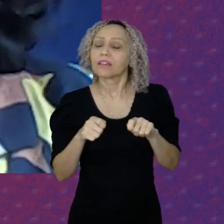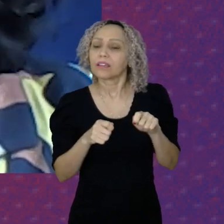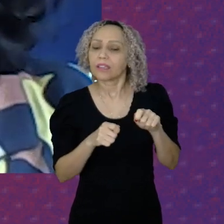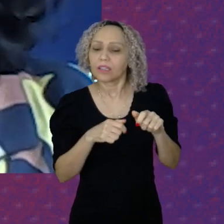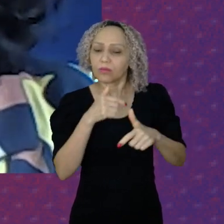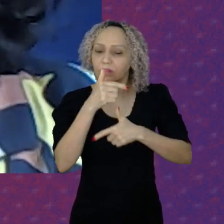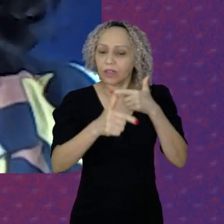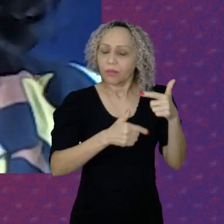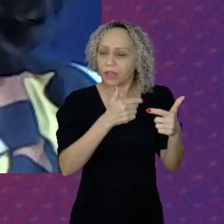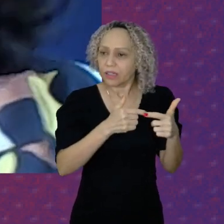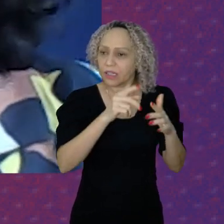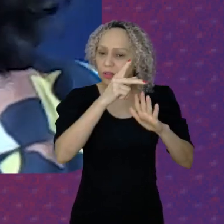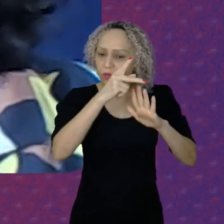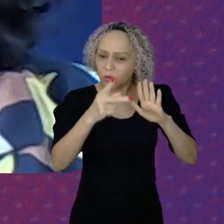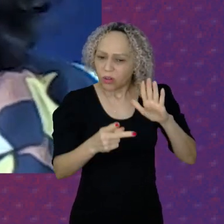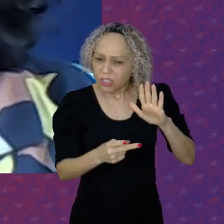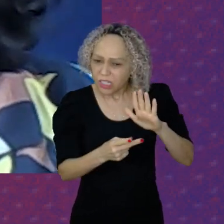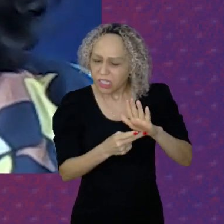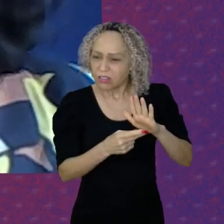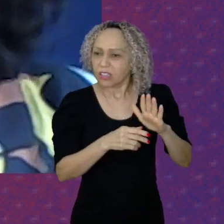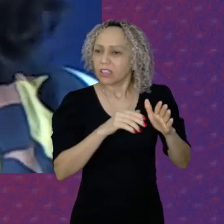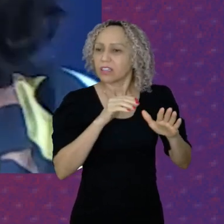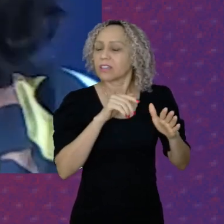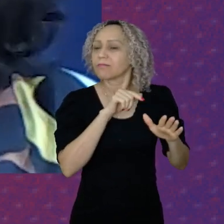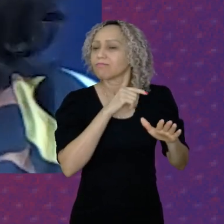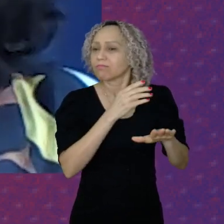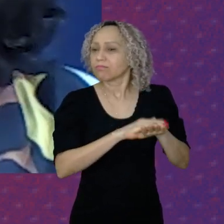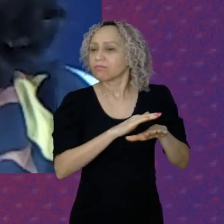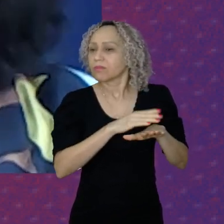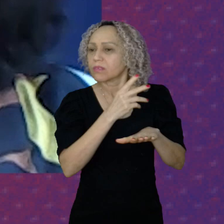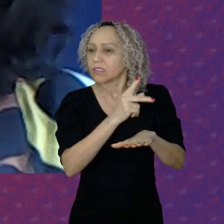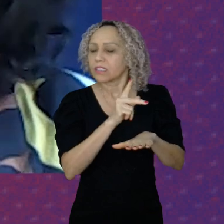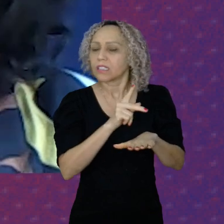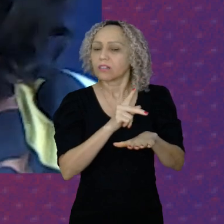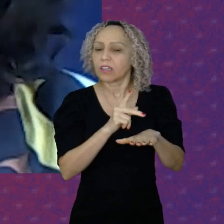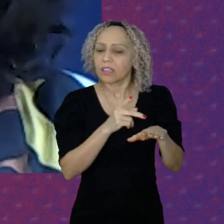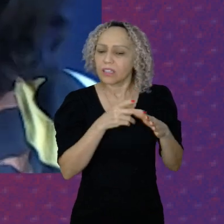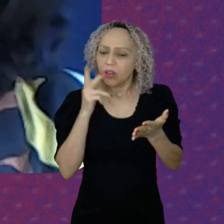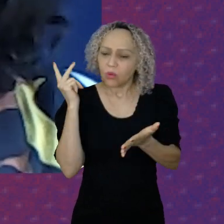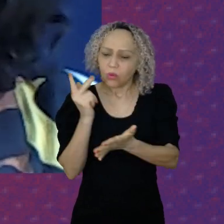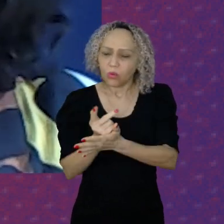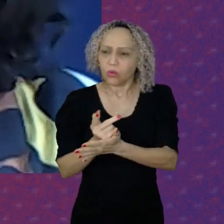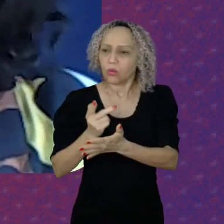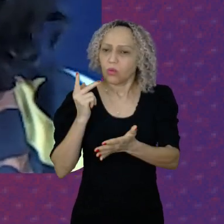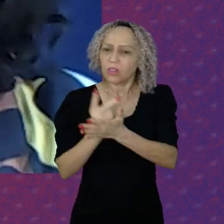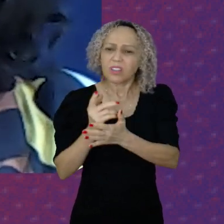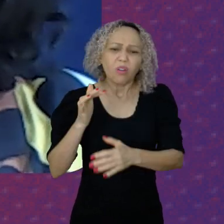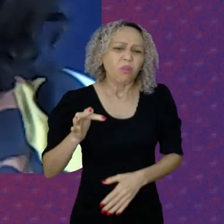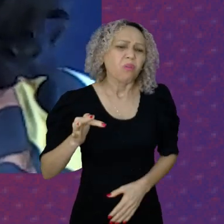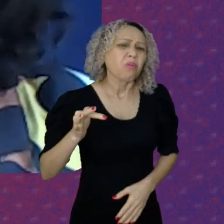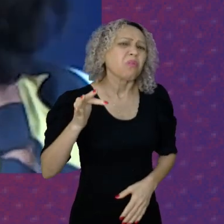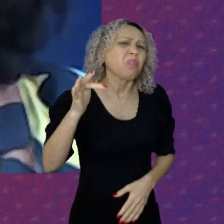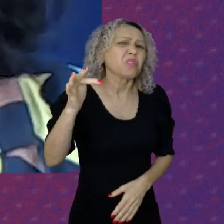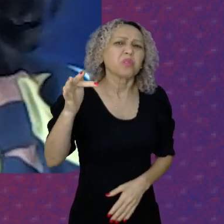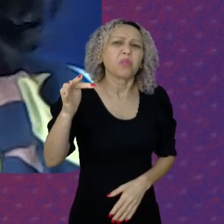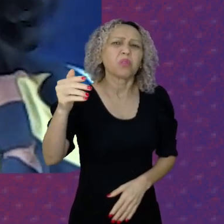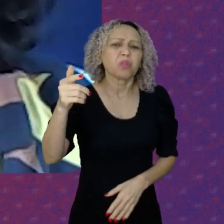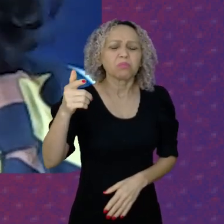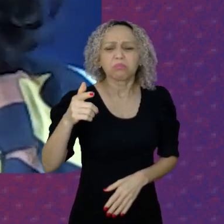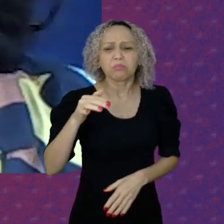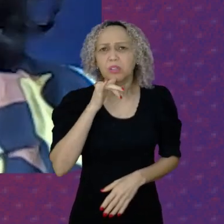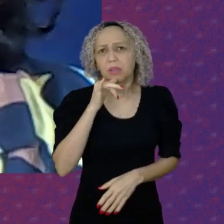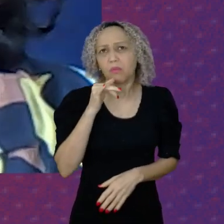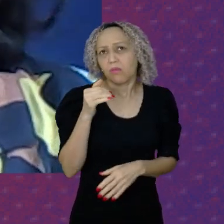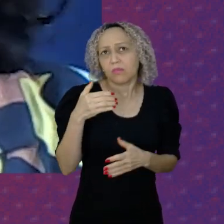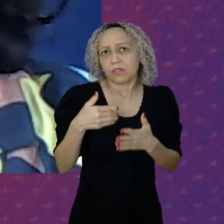nós possamos fazer com que essas políticas tenham continuidade nos futuros governos, né, independente de